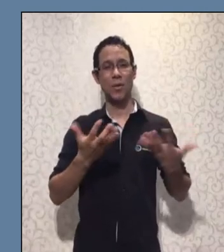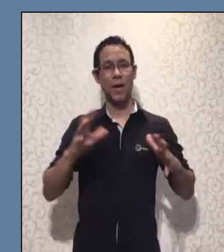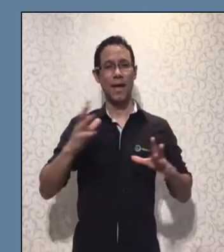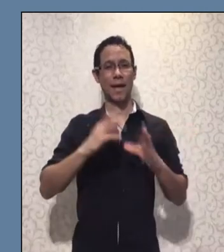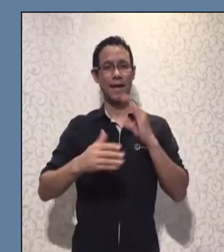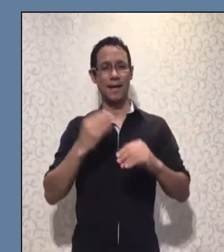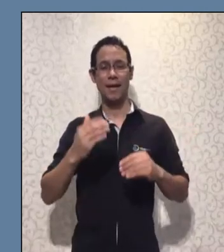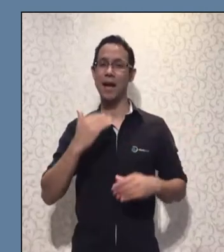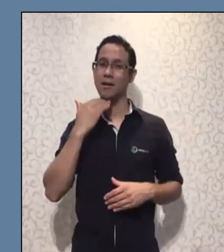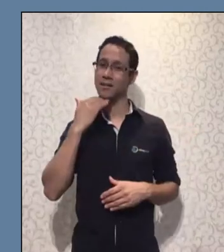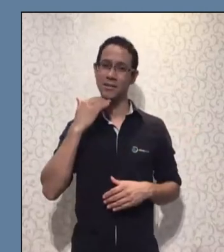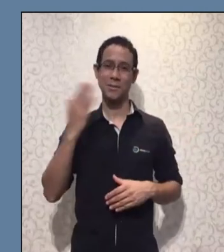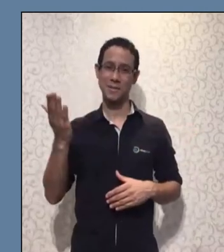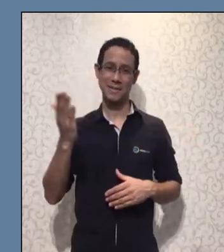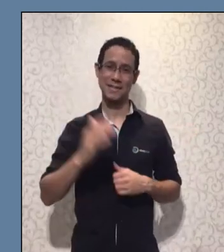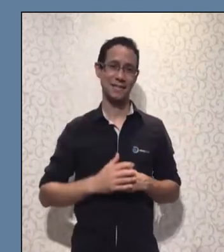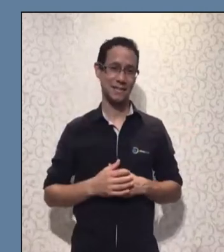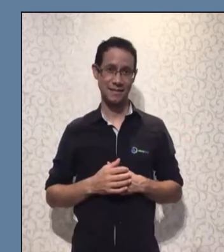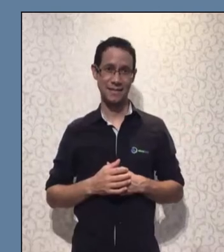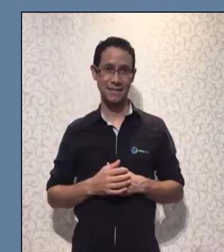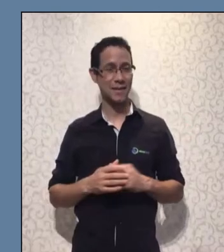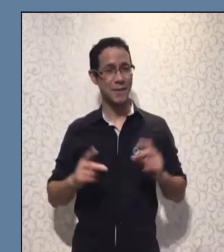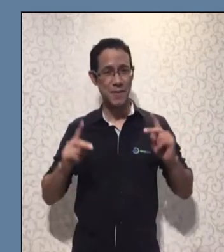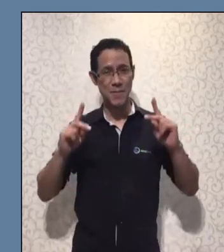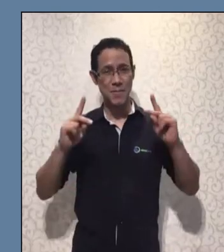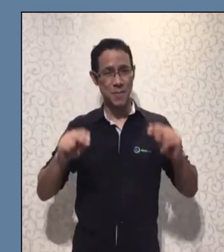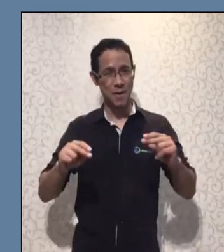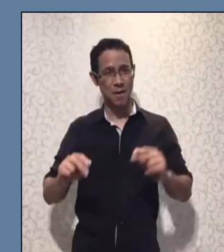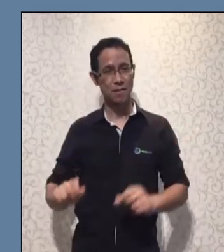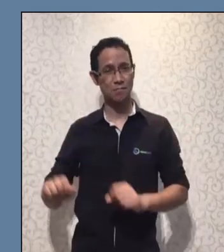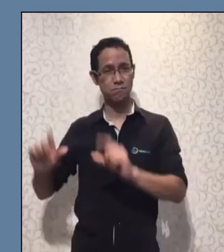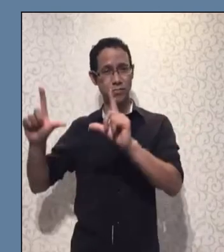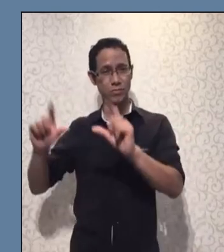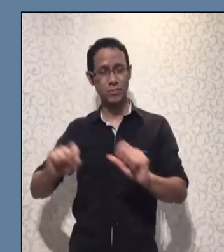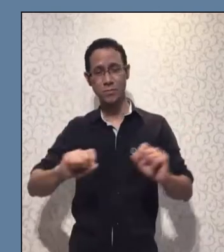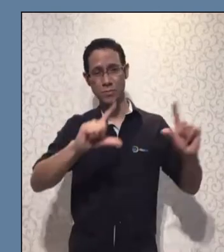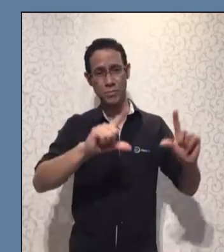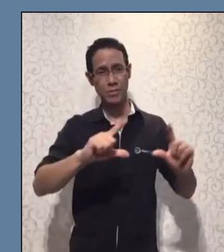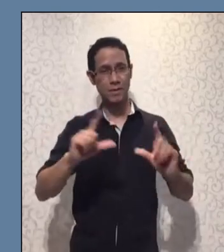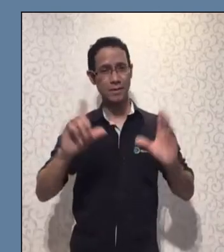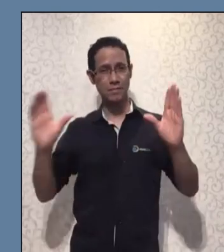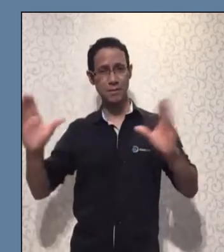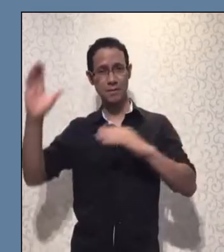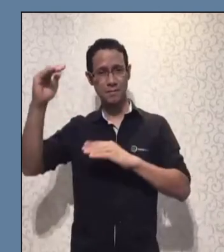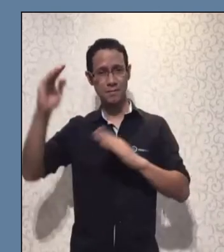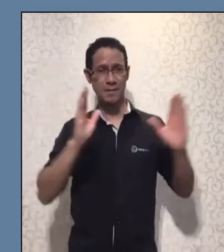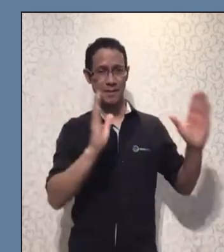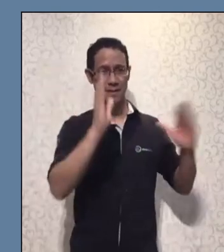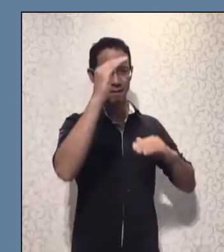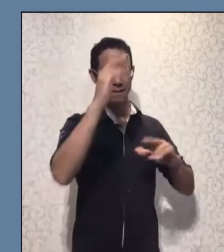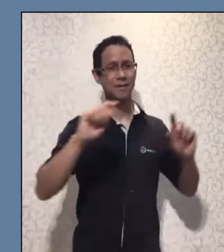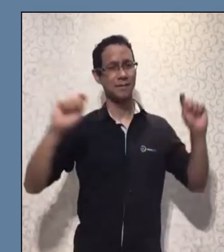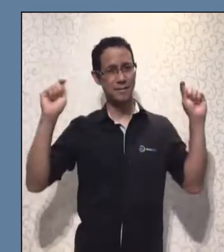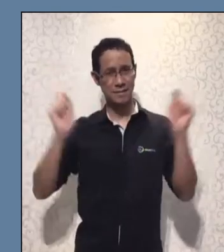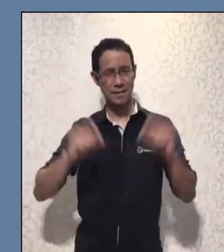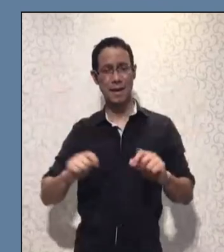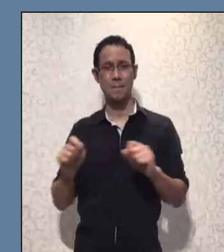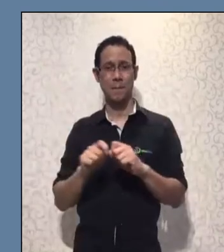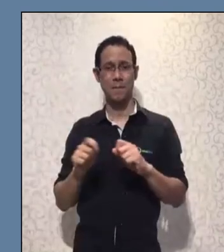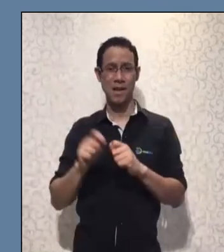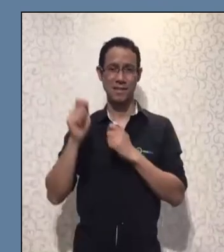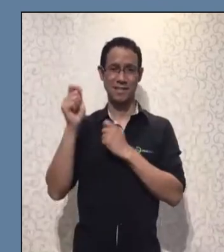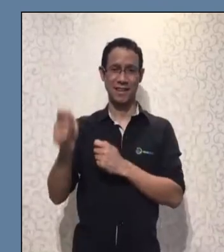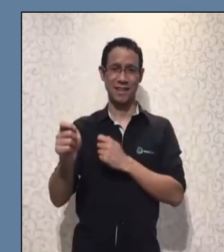faço isso com a obra do acervo. Exatamente. Porque o Jaime Laureano é da coleção,